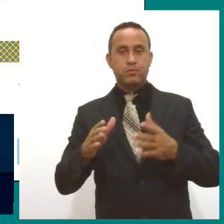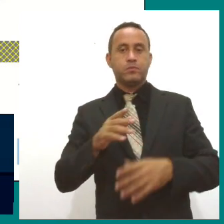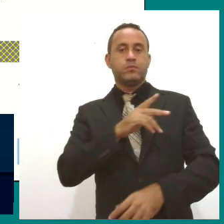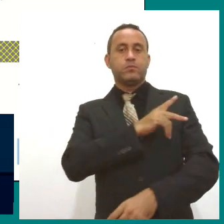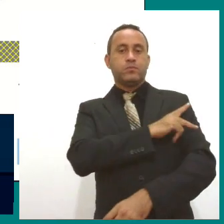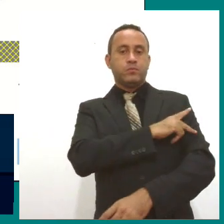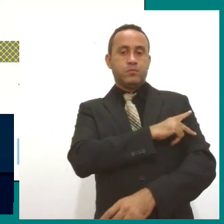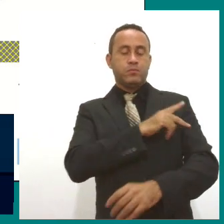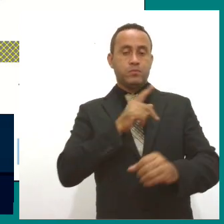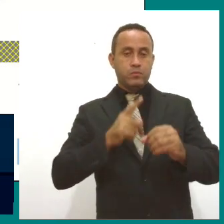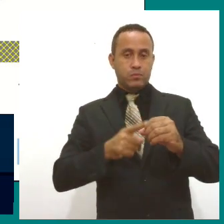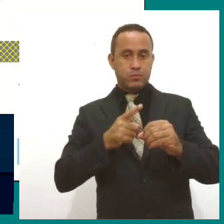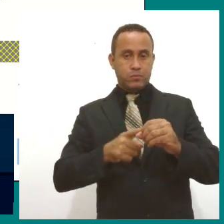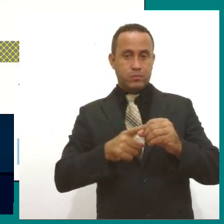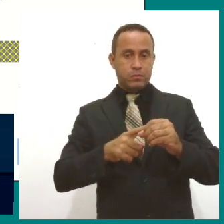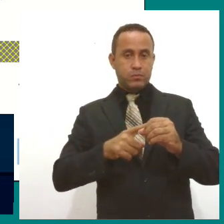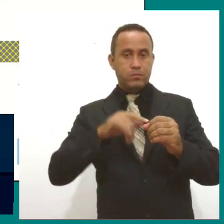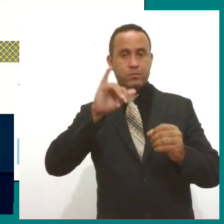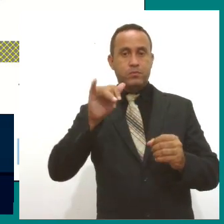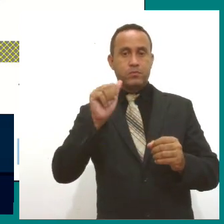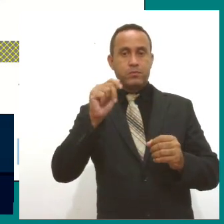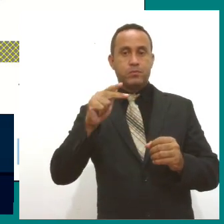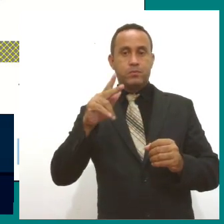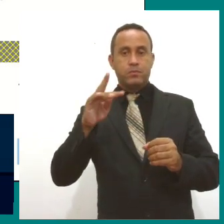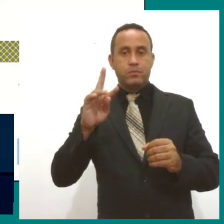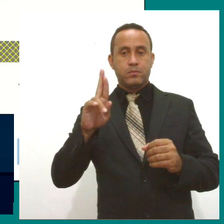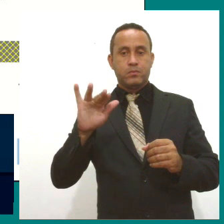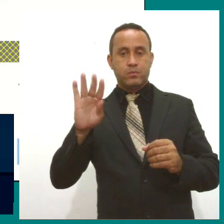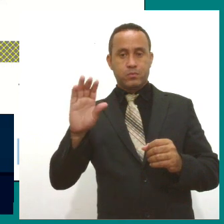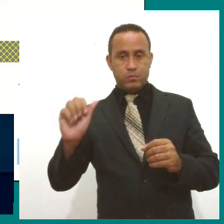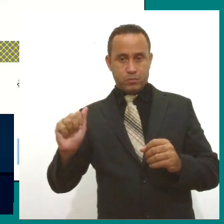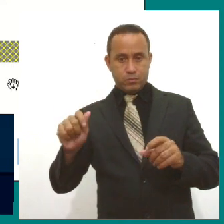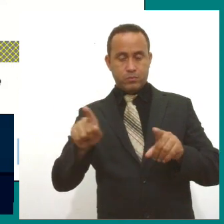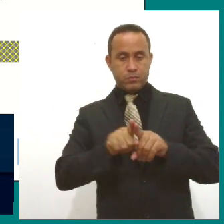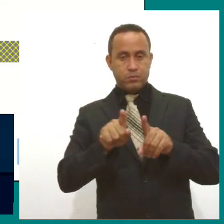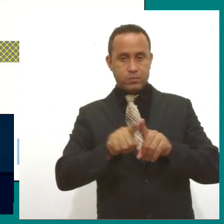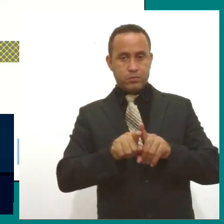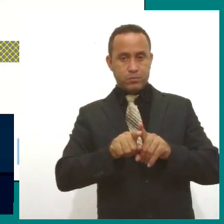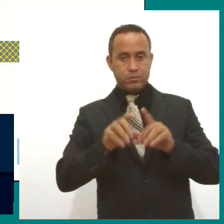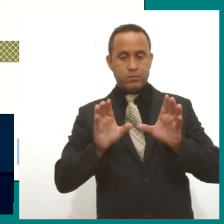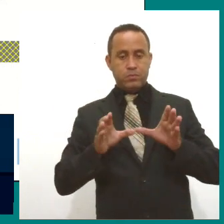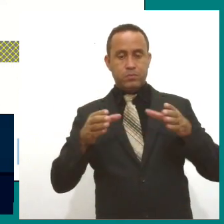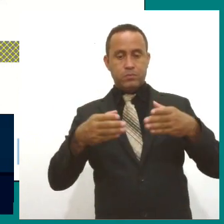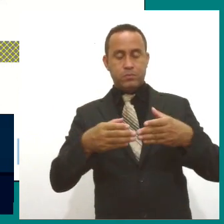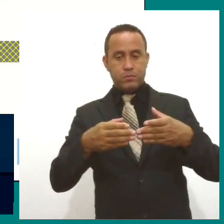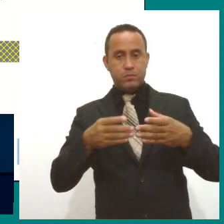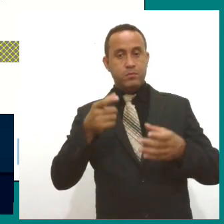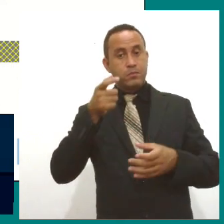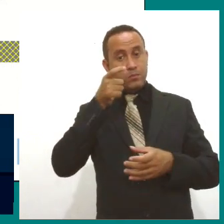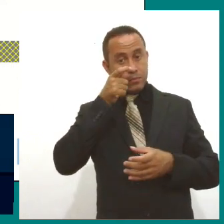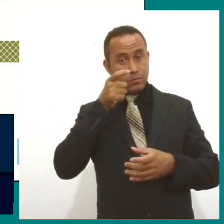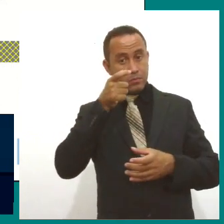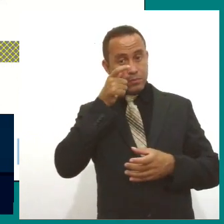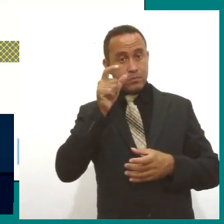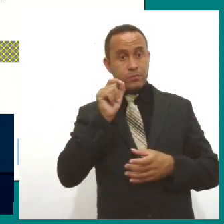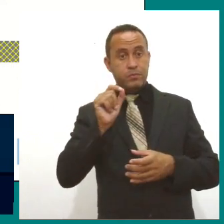Japaratuba, e também nós temos uma participação efetiva na Câmara Consultiva do Alto São Francisco. Então, observe que